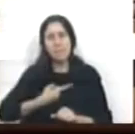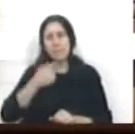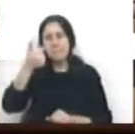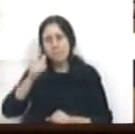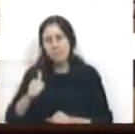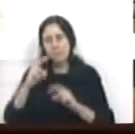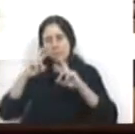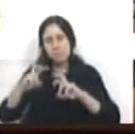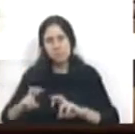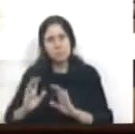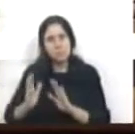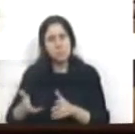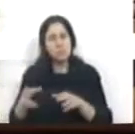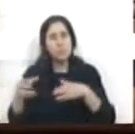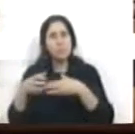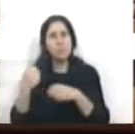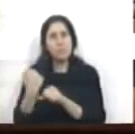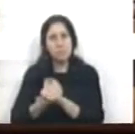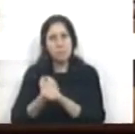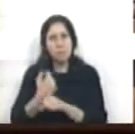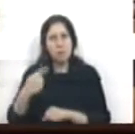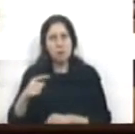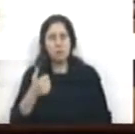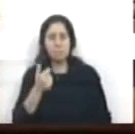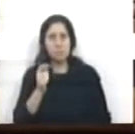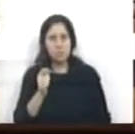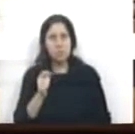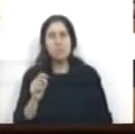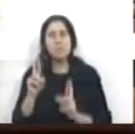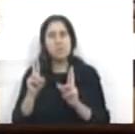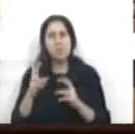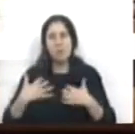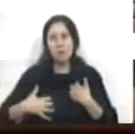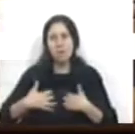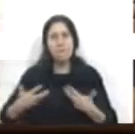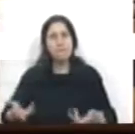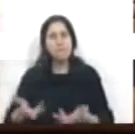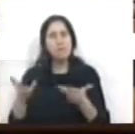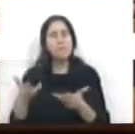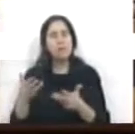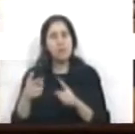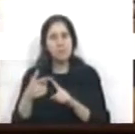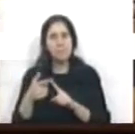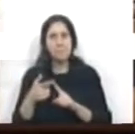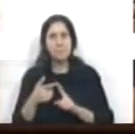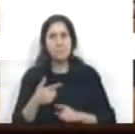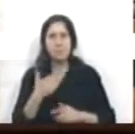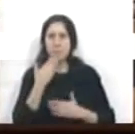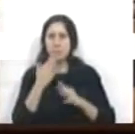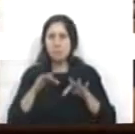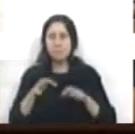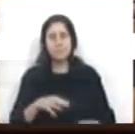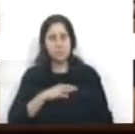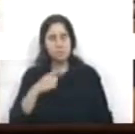aprofundamento. Estão indicados como grupos de trabalho que o Bloco de Esquerda espera ansiosamente que venham, Peço que conclua, Sr. Deputado.